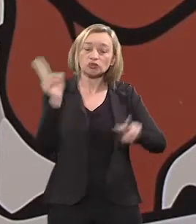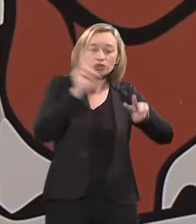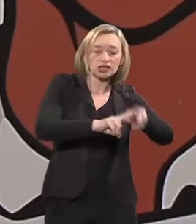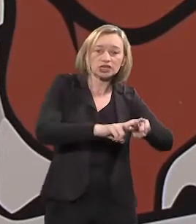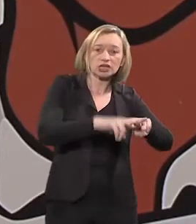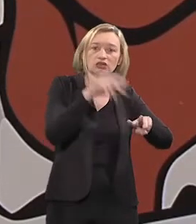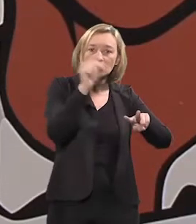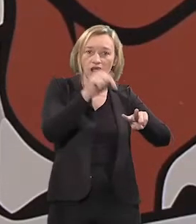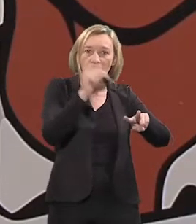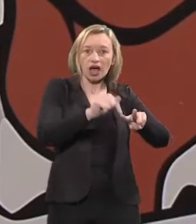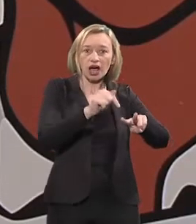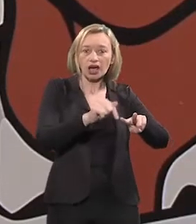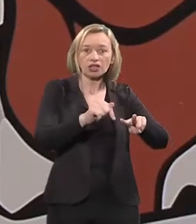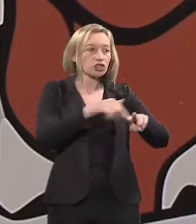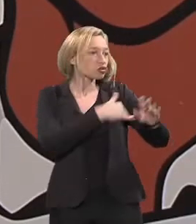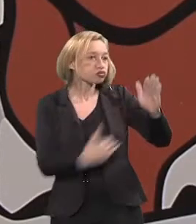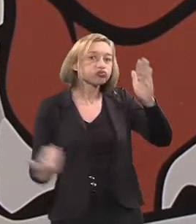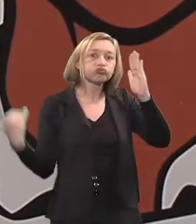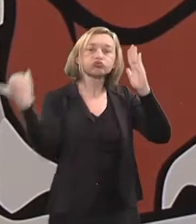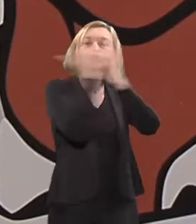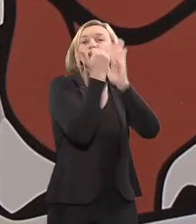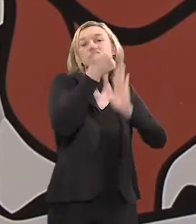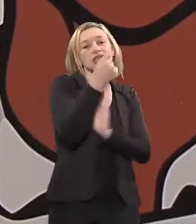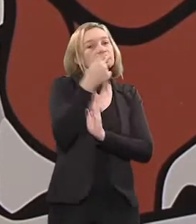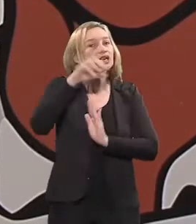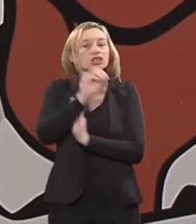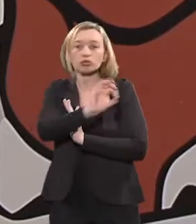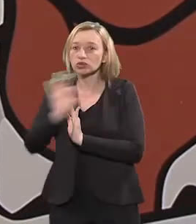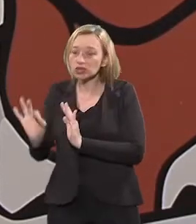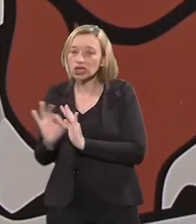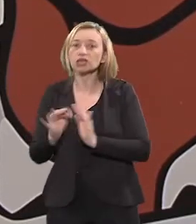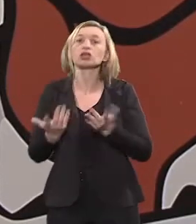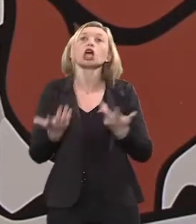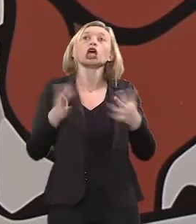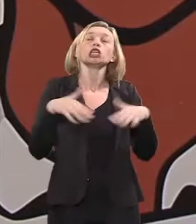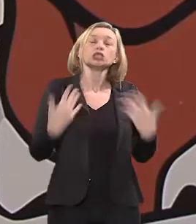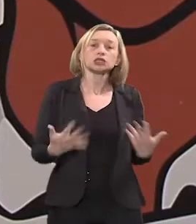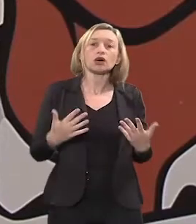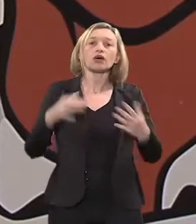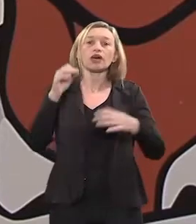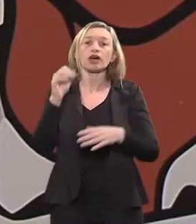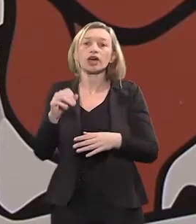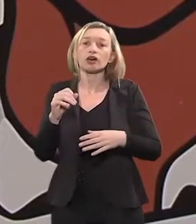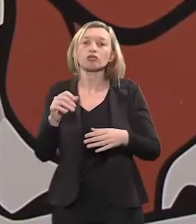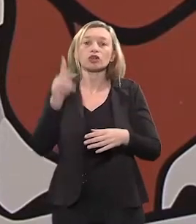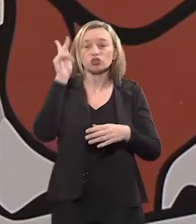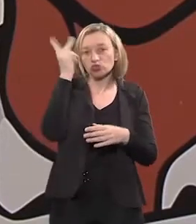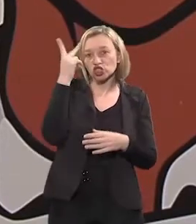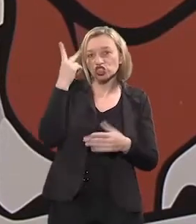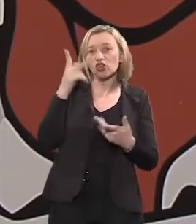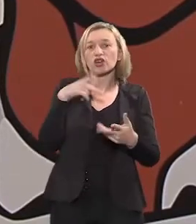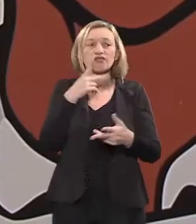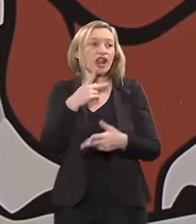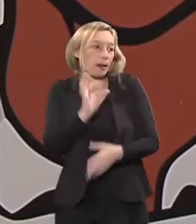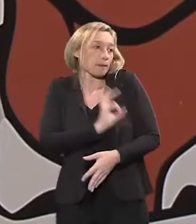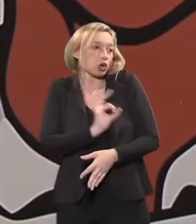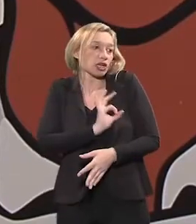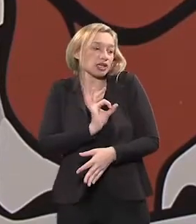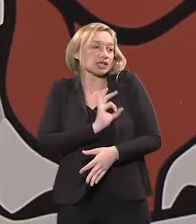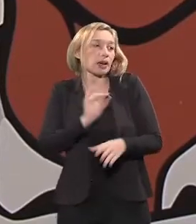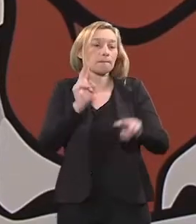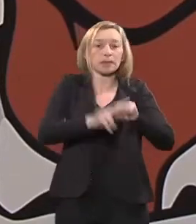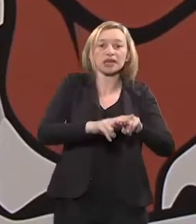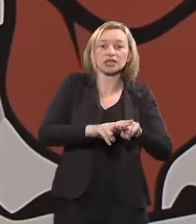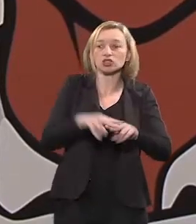prisões na Central de Audiência de Custódia ultrapassa 70%. Né? Então, essa é uma lenda, o que o pessoal fala, a